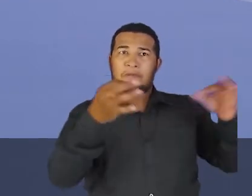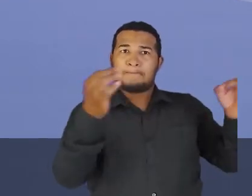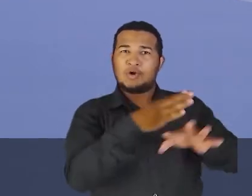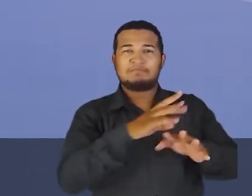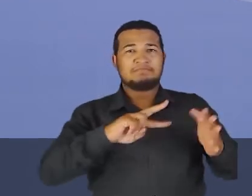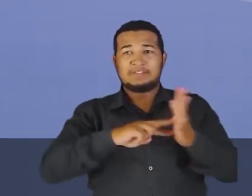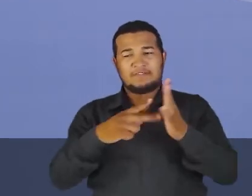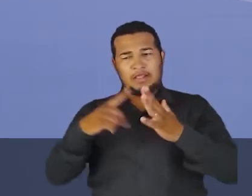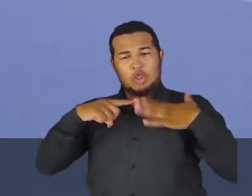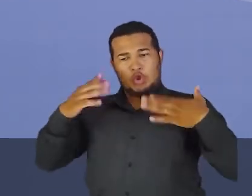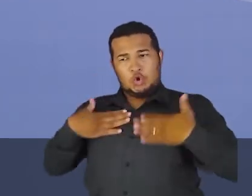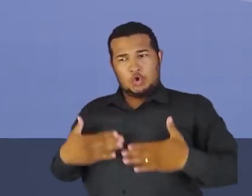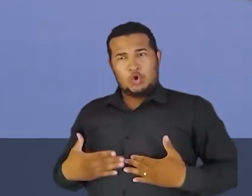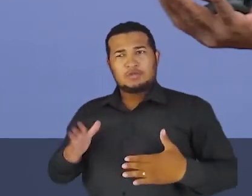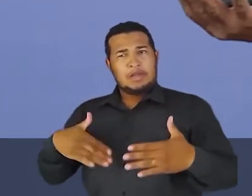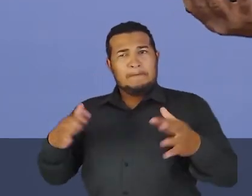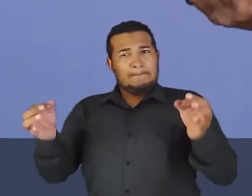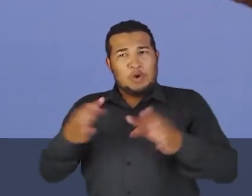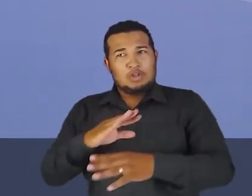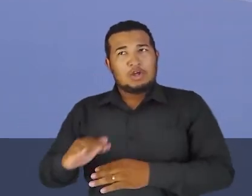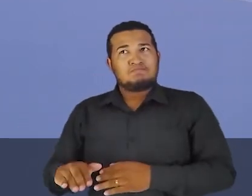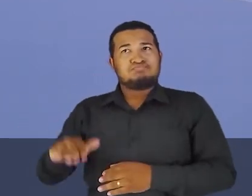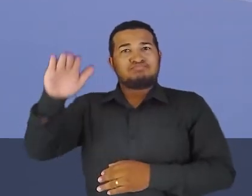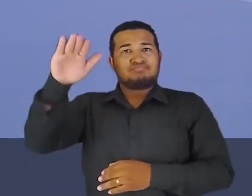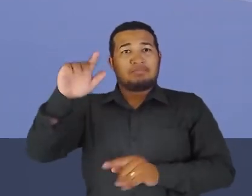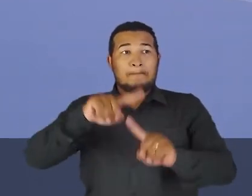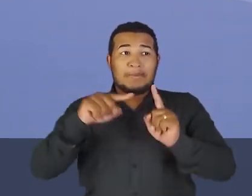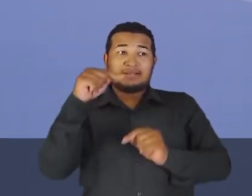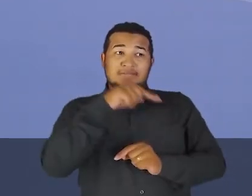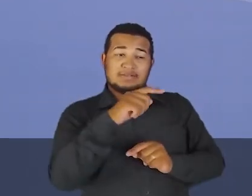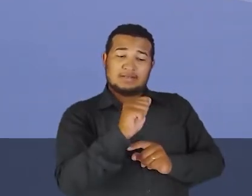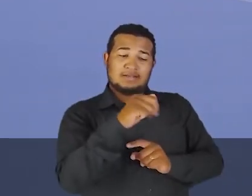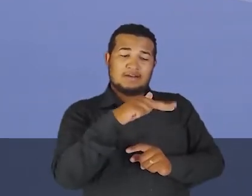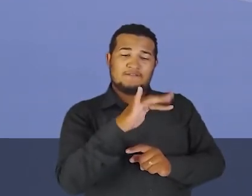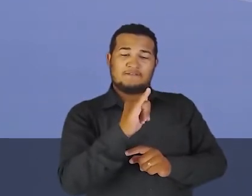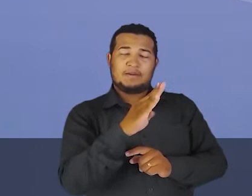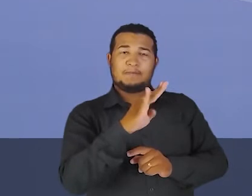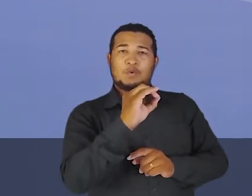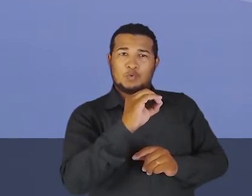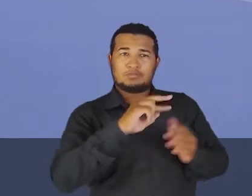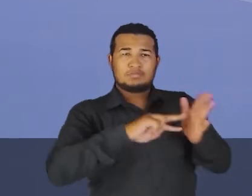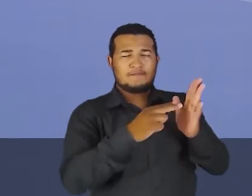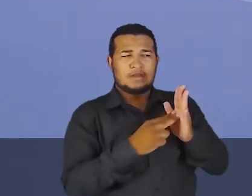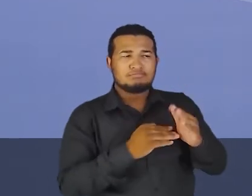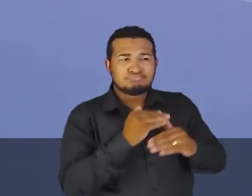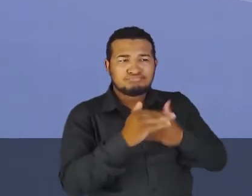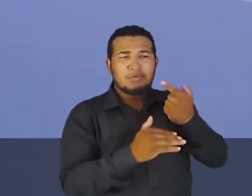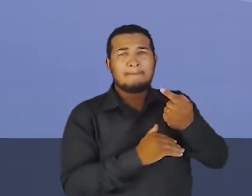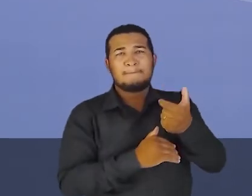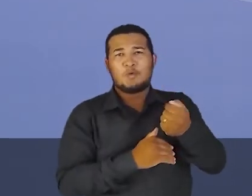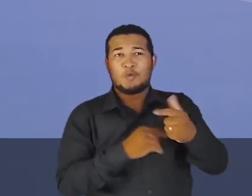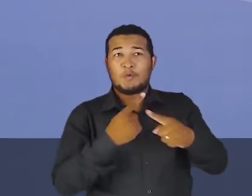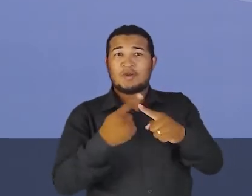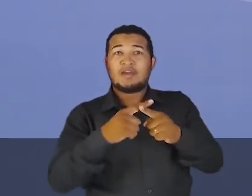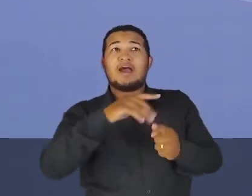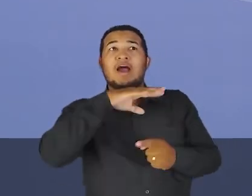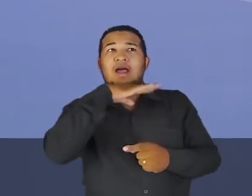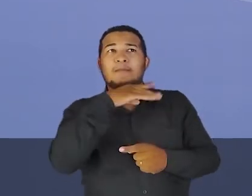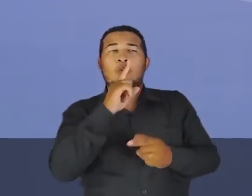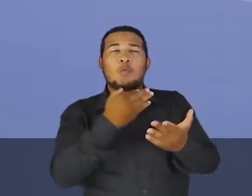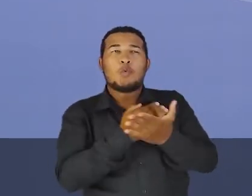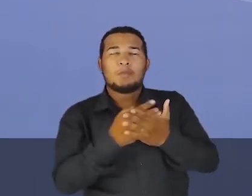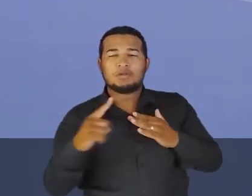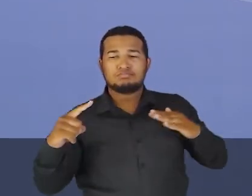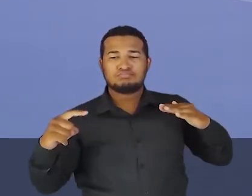com o corpo formado, só vão aumentar de tamanho. No caso dos anfíbios, o saco vitelínico é pouco desenvolvido porque esse animal nasce um girino,